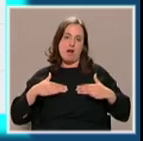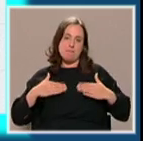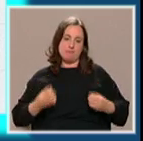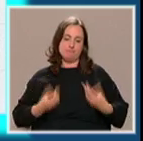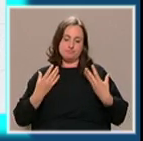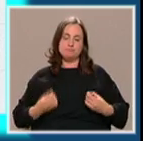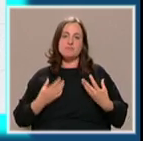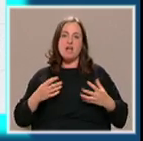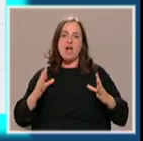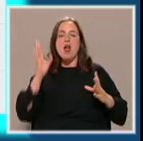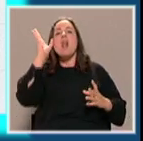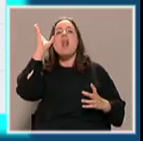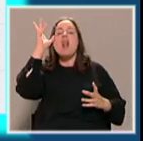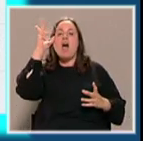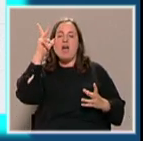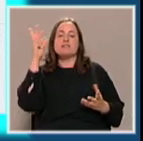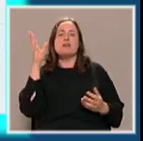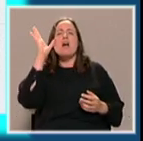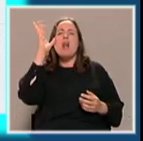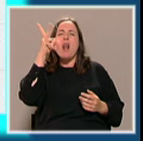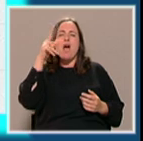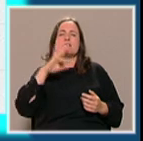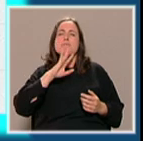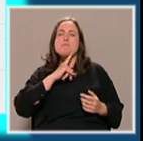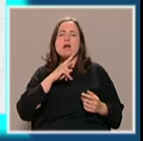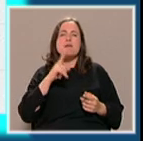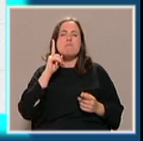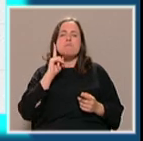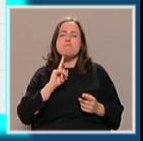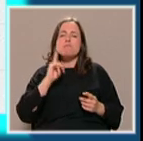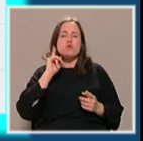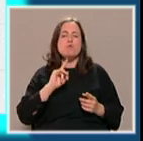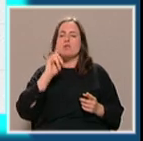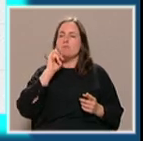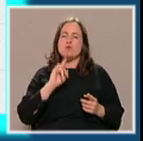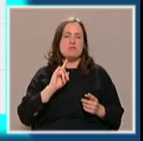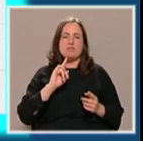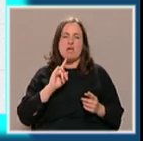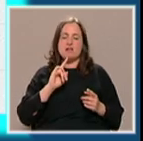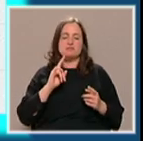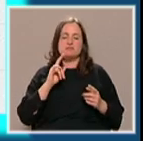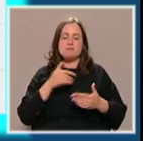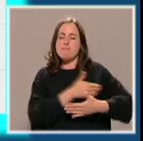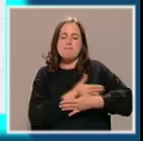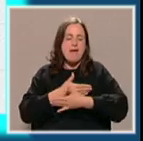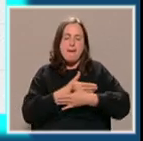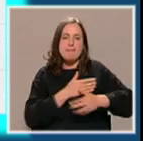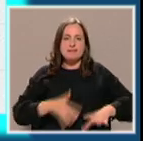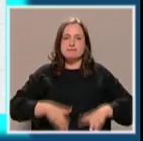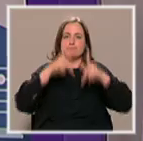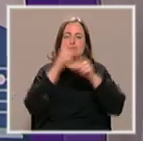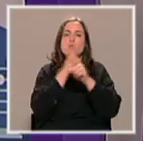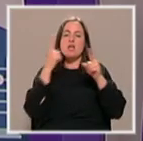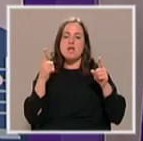leite. E o leite materno é extremamente benéfico para o desenvolvimento do ser, porque acaba por